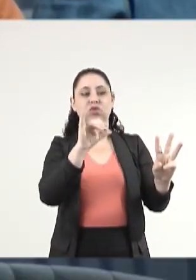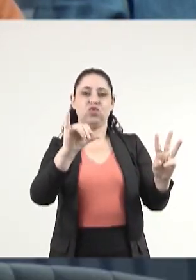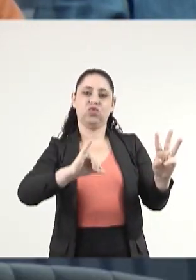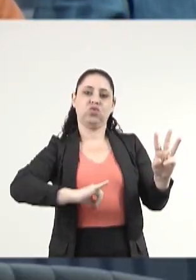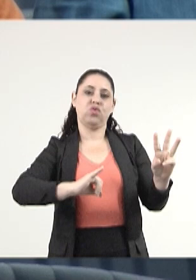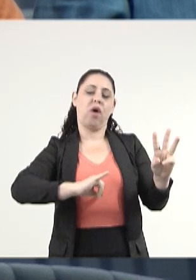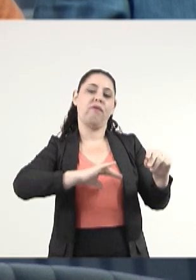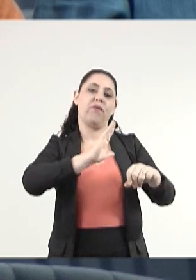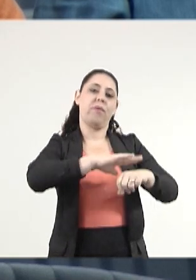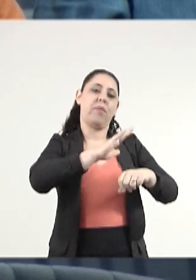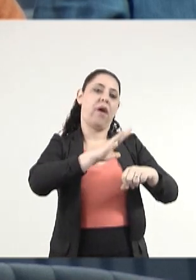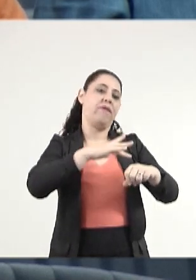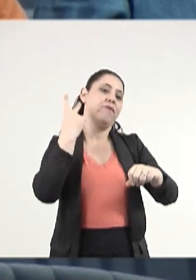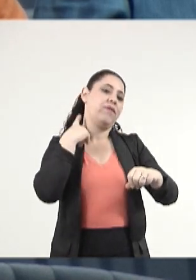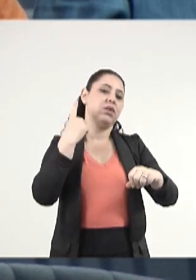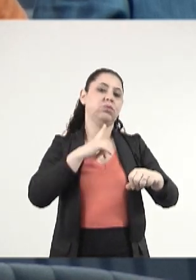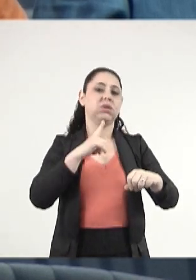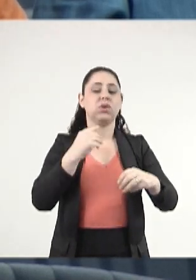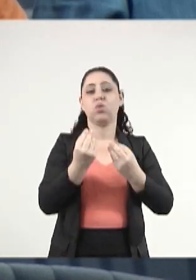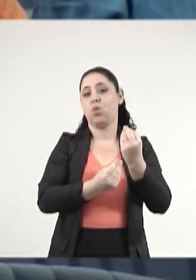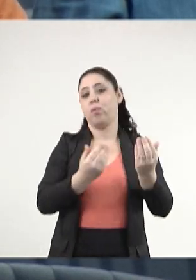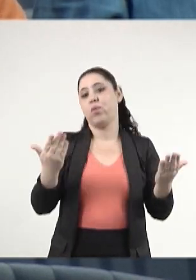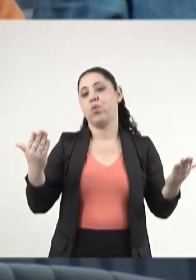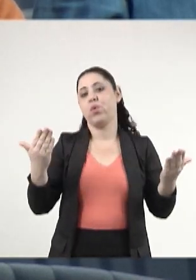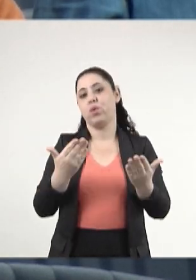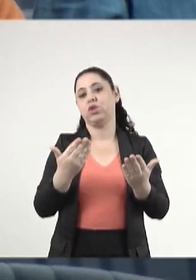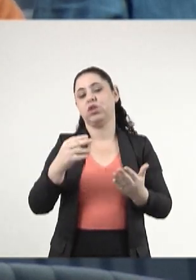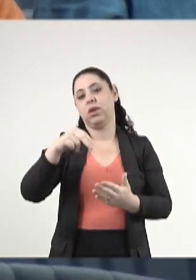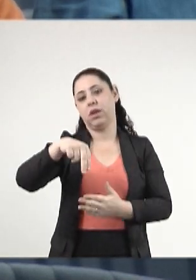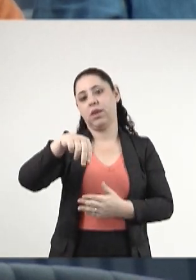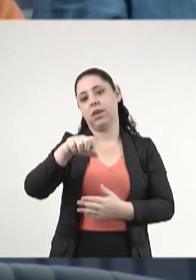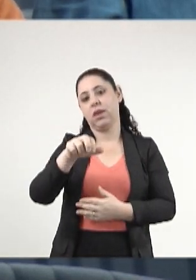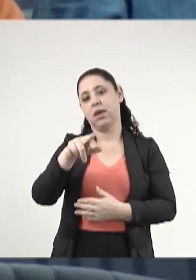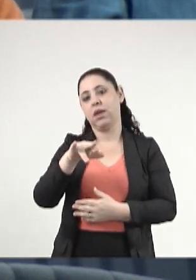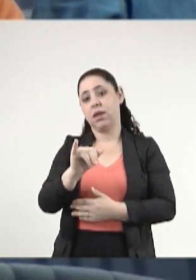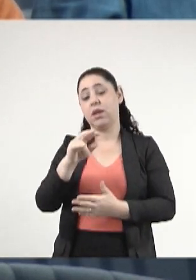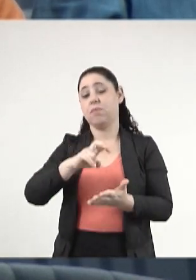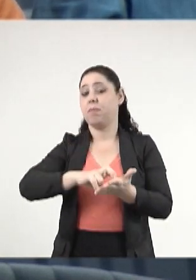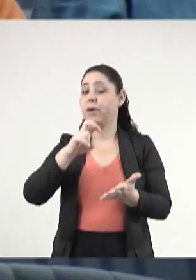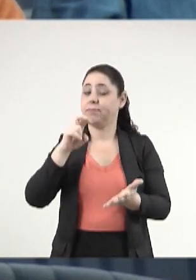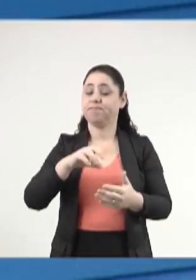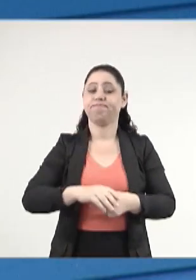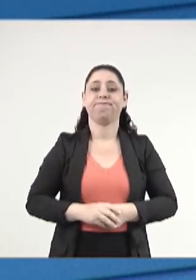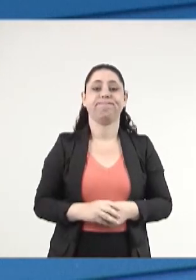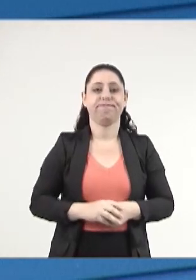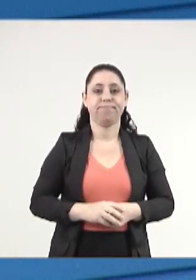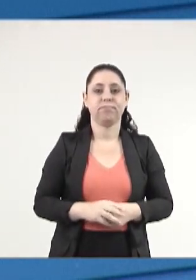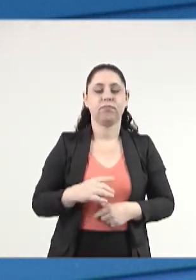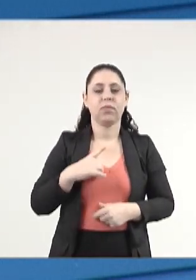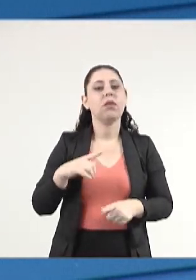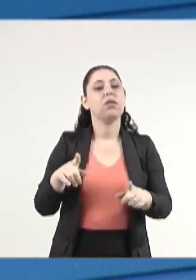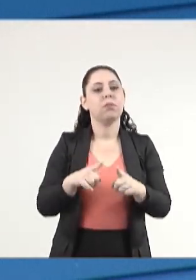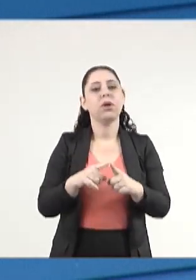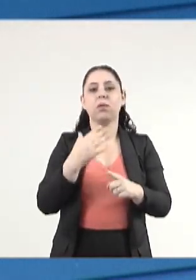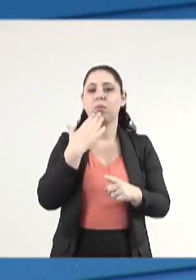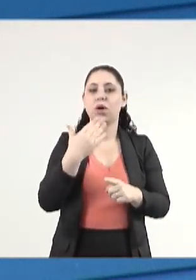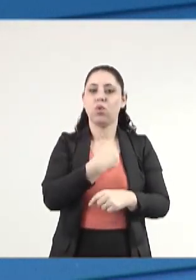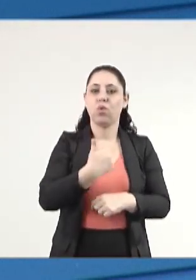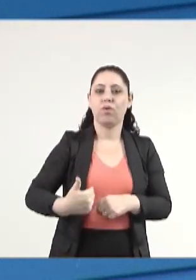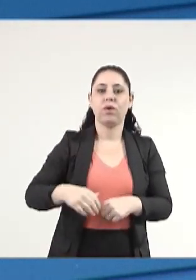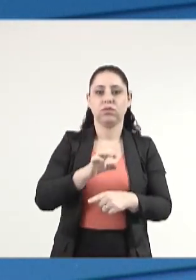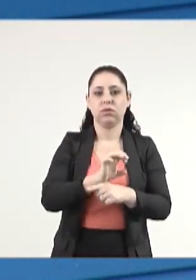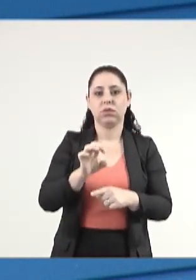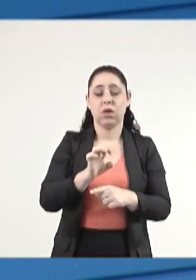acaba fazendo vítimas como esta hoje do Neri, pela manhã. Então, eu também faço um apelo ao